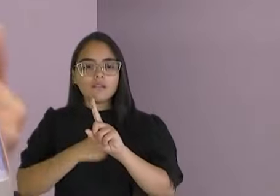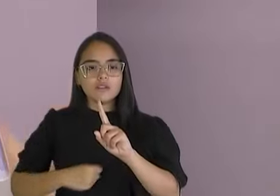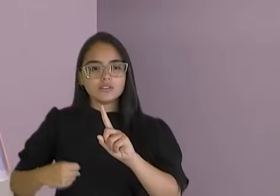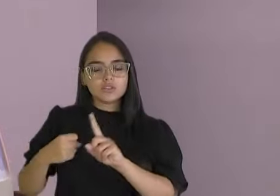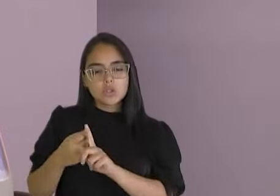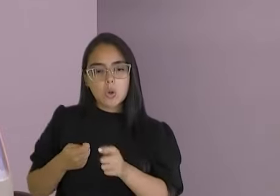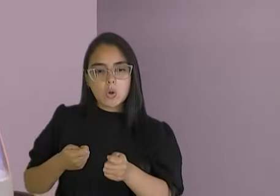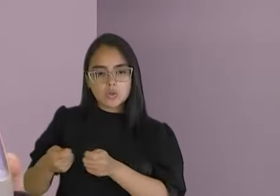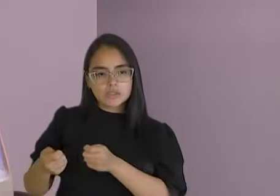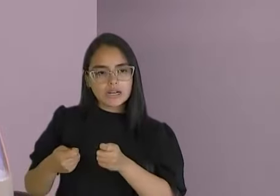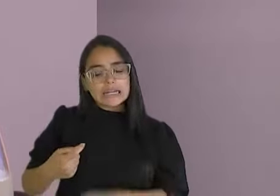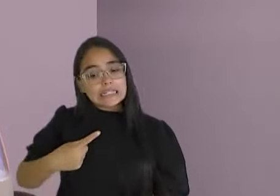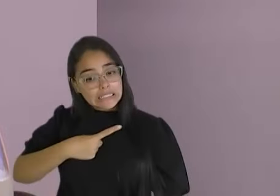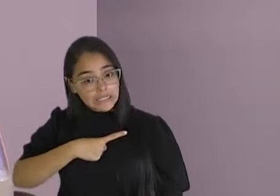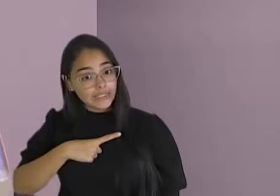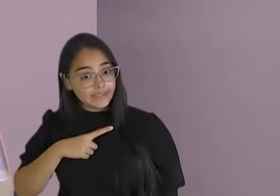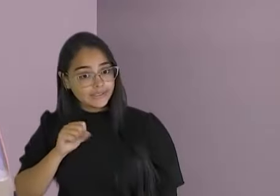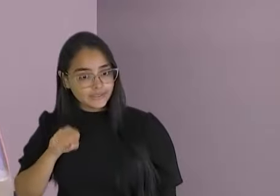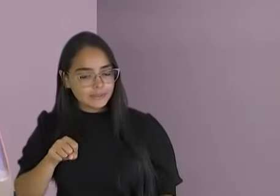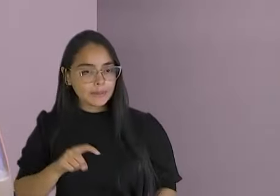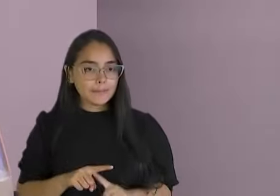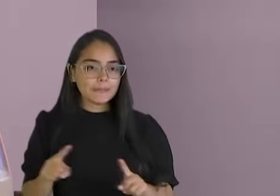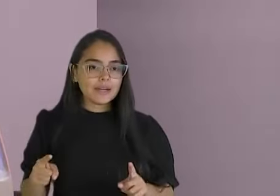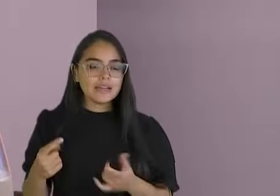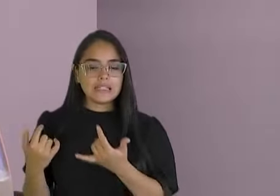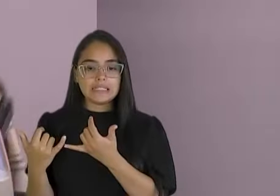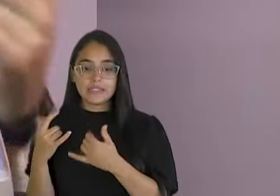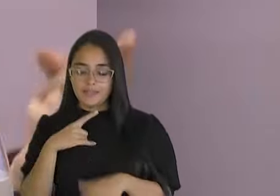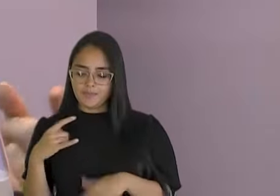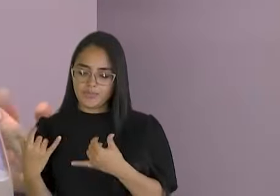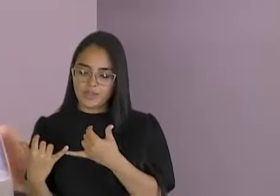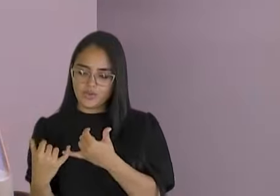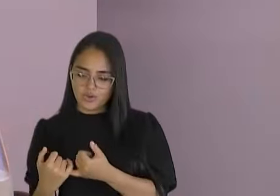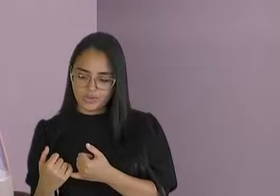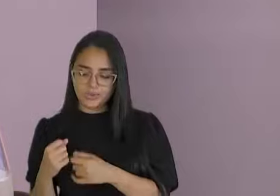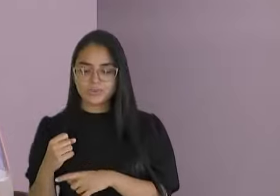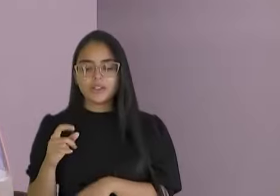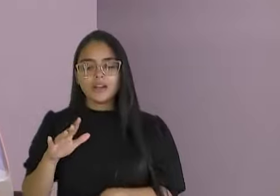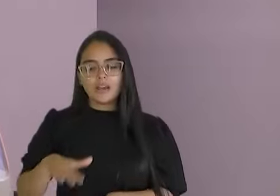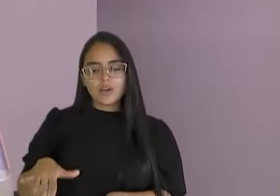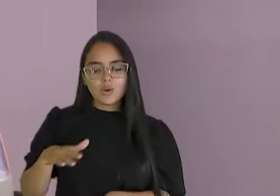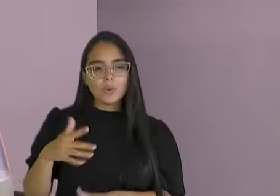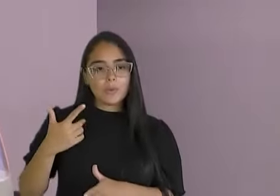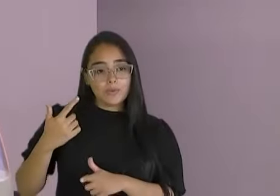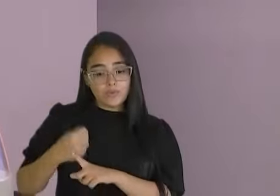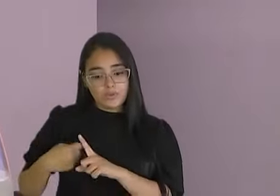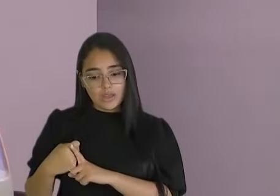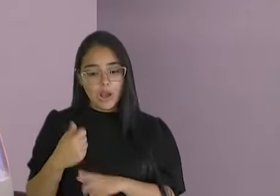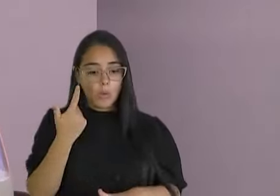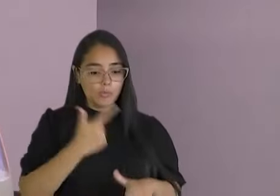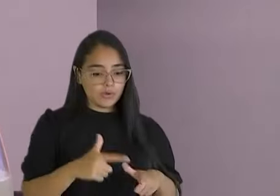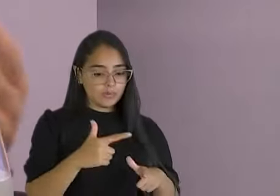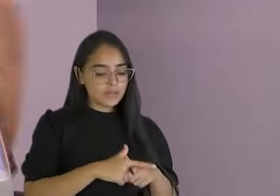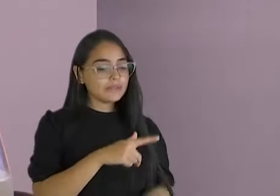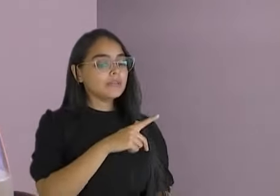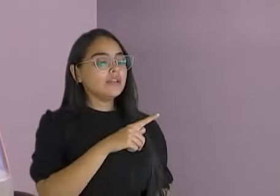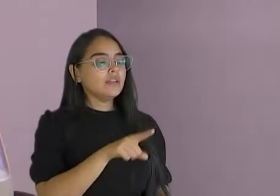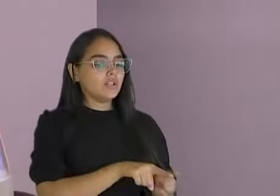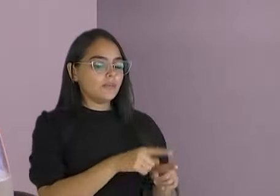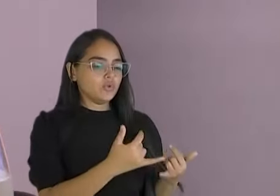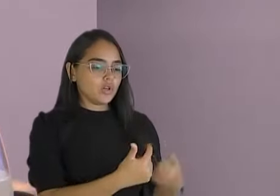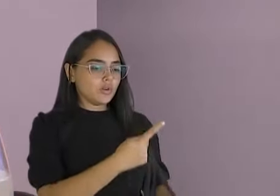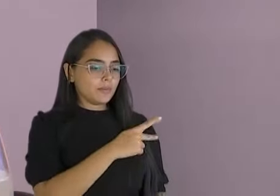controlar, porque existe, né? Tanto que quando a gente vai falar dos jogos, a gente fala do jogador ali social, o jogador problema e o jogador ali patológico. Então, tem